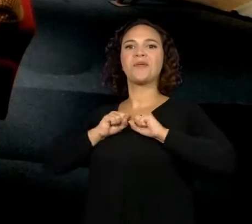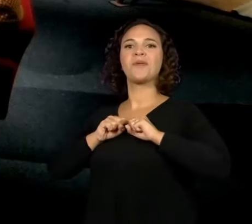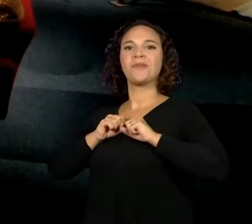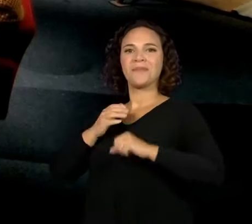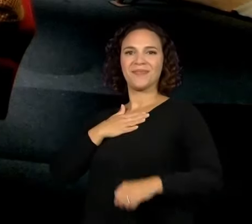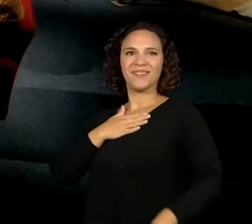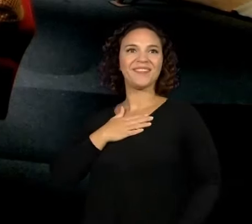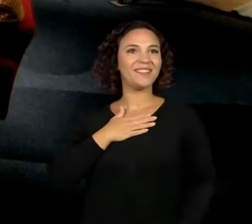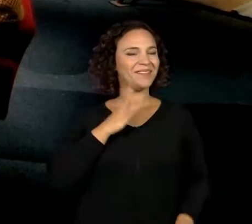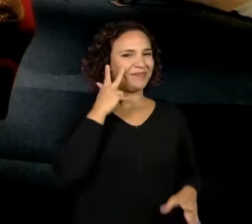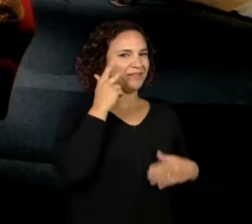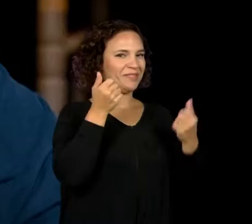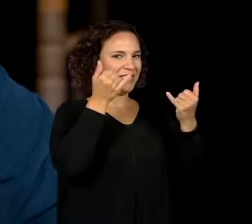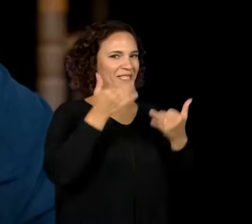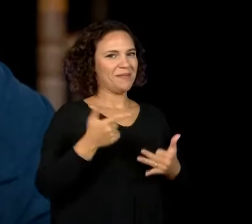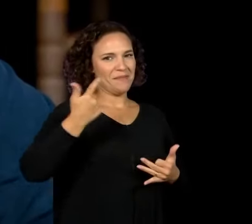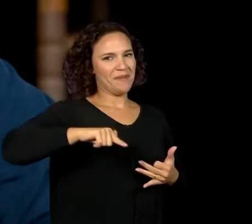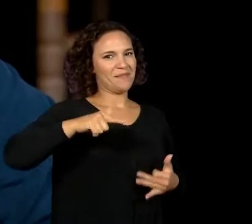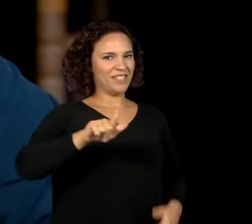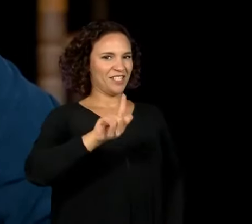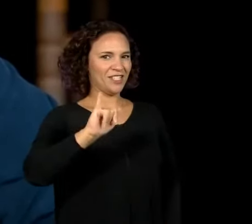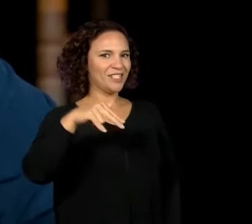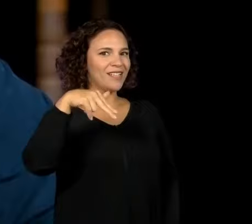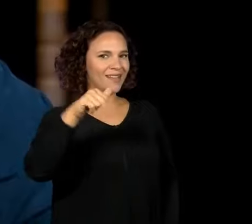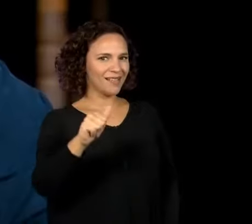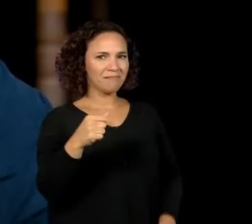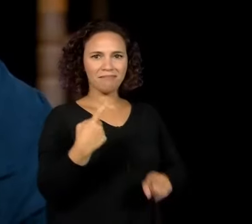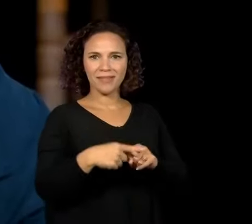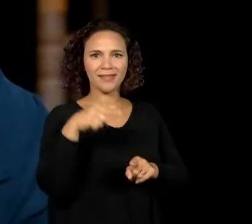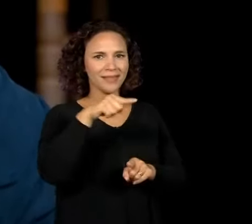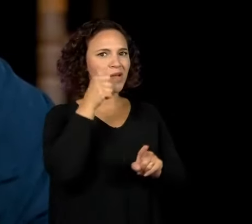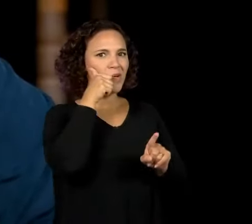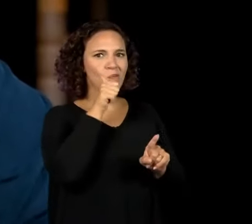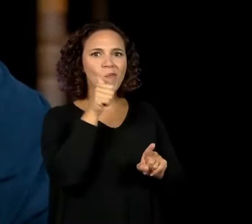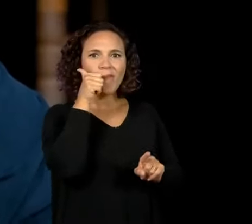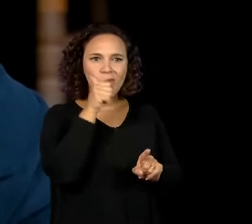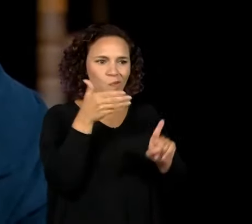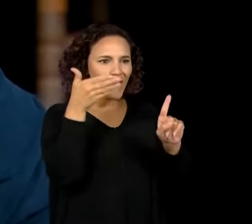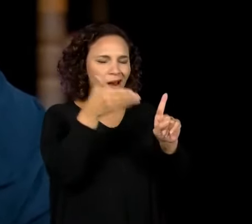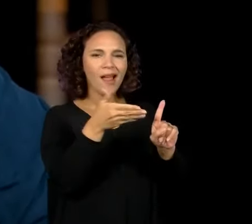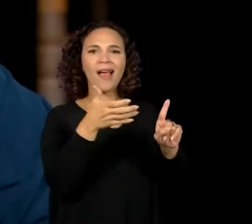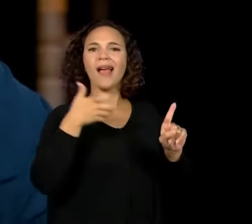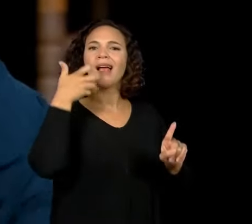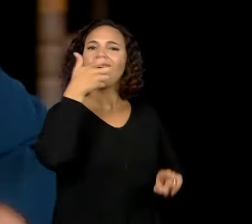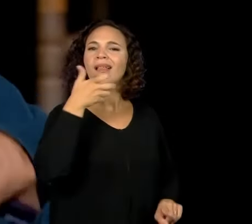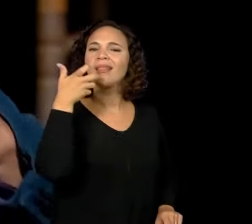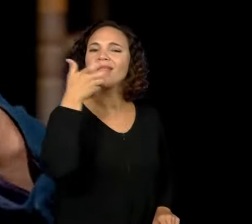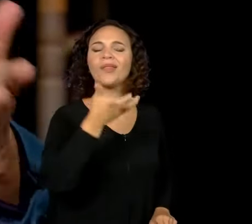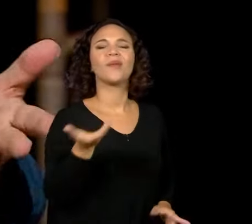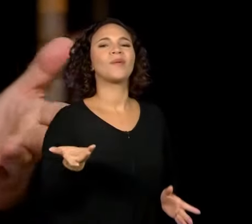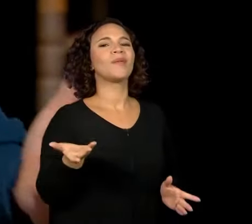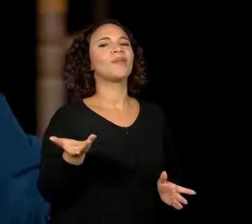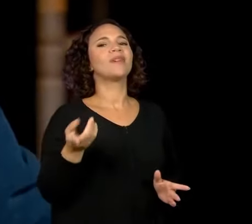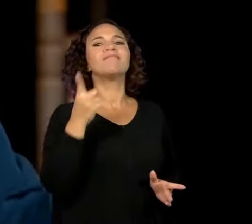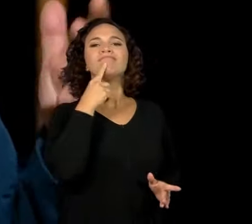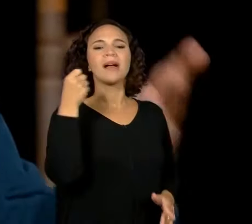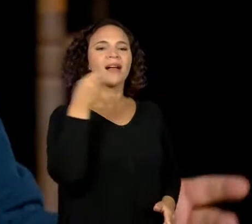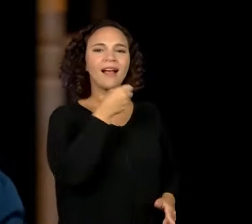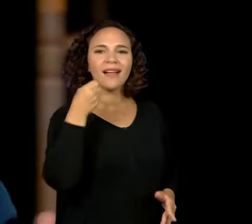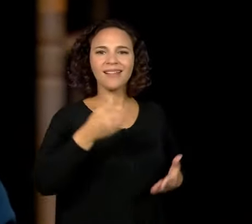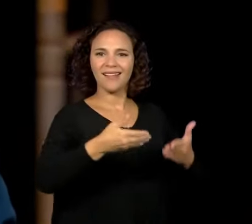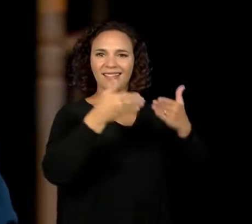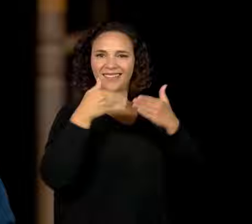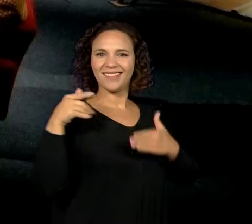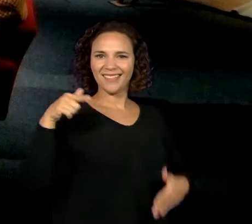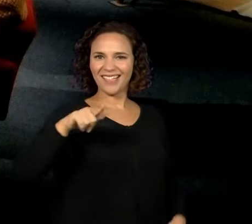vamos falar mais da Gina porque essa mulher cantora né cuner e back inv Voca de Gloria